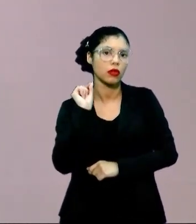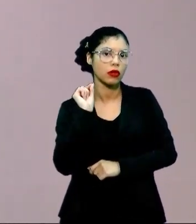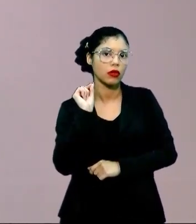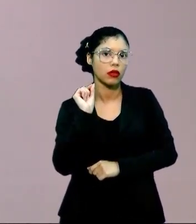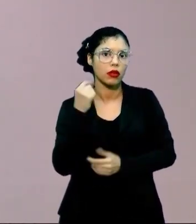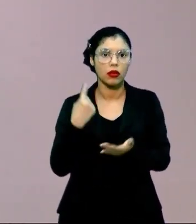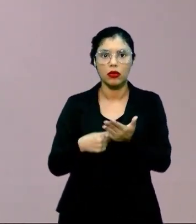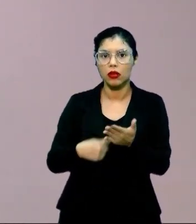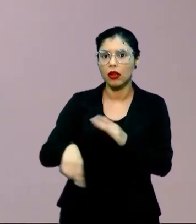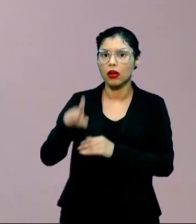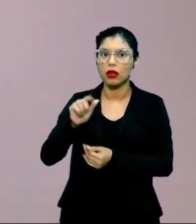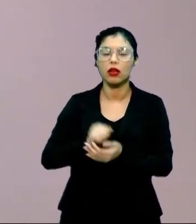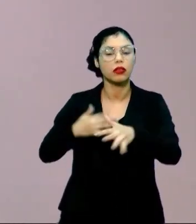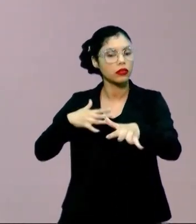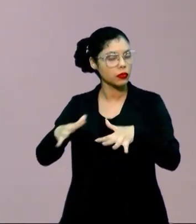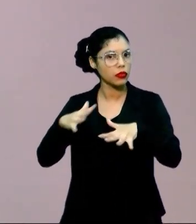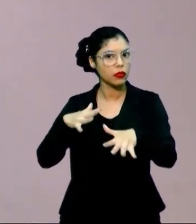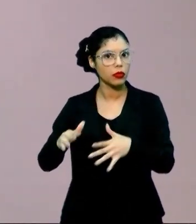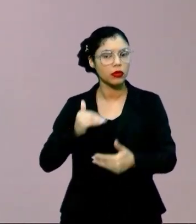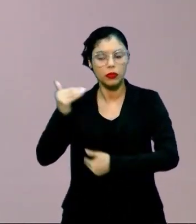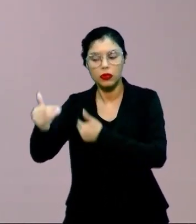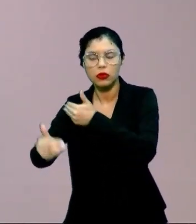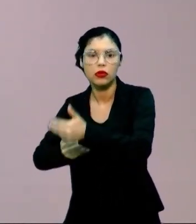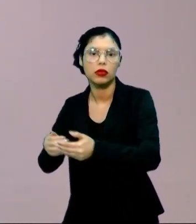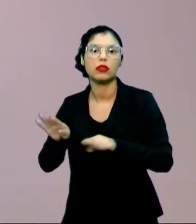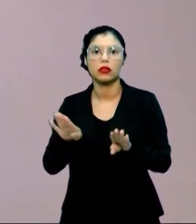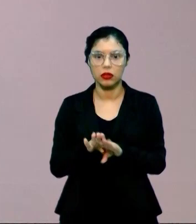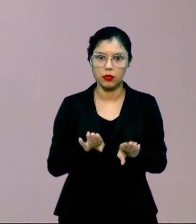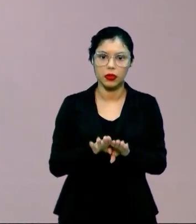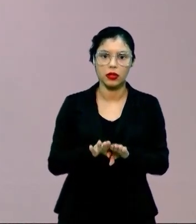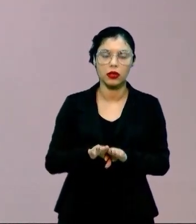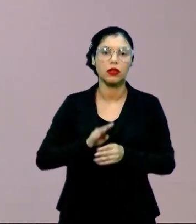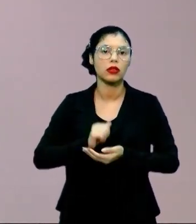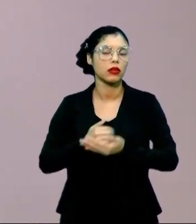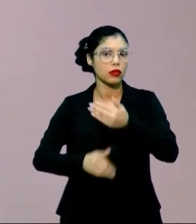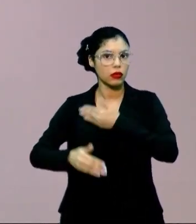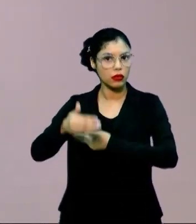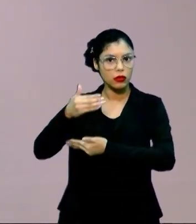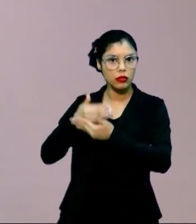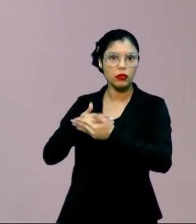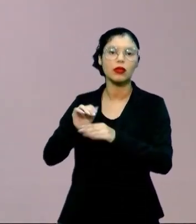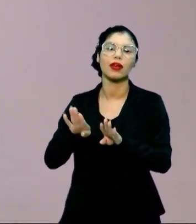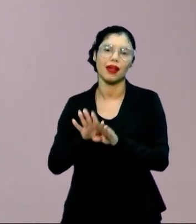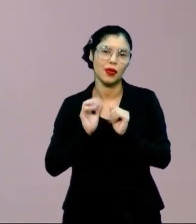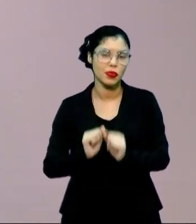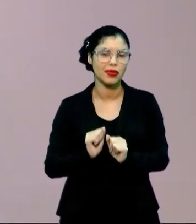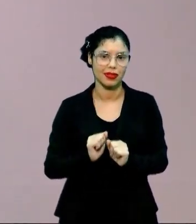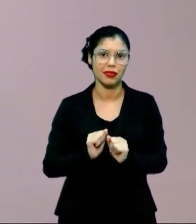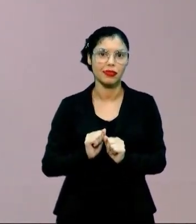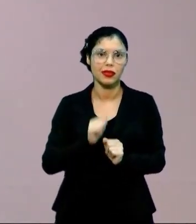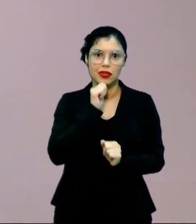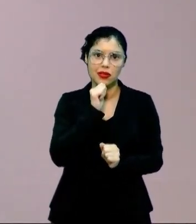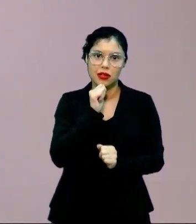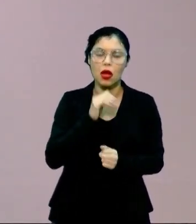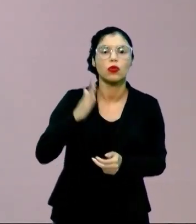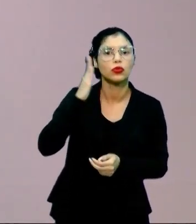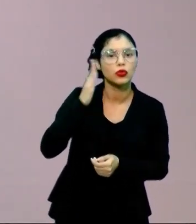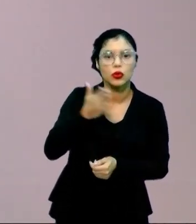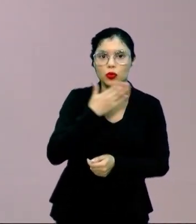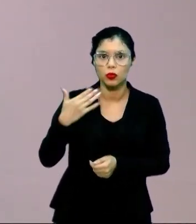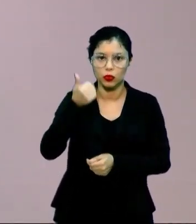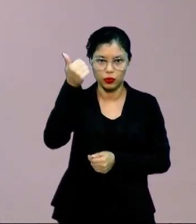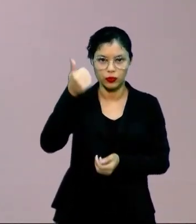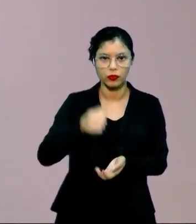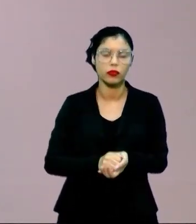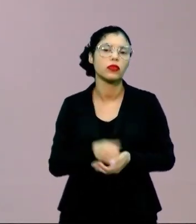justamente esses movimentos progressivos e retrógrado, para que podemos dessa forma ter um entendimento melhor